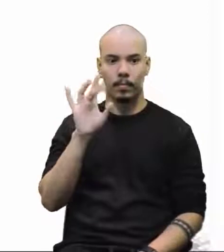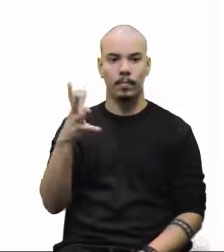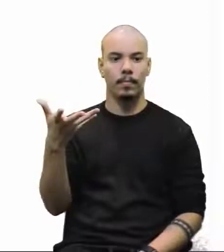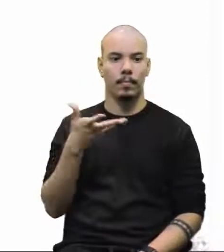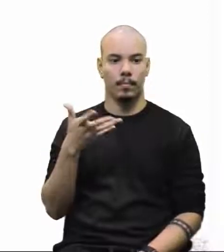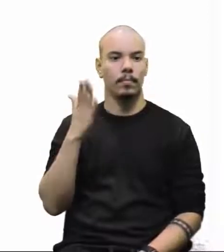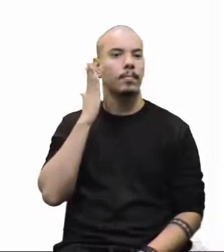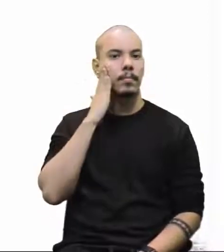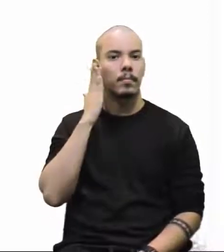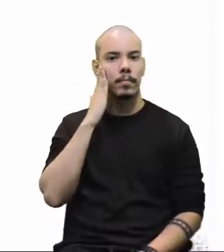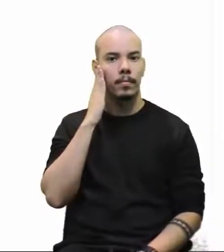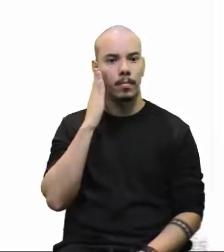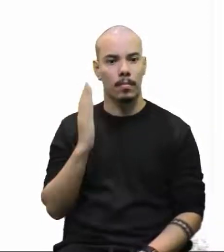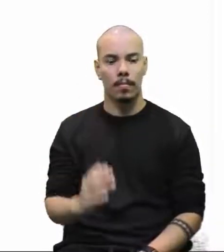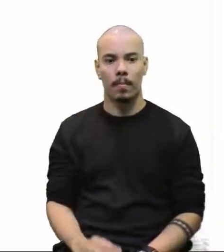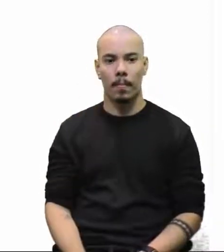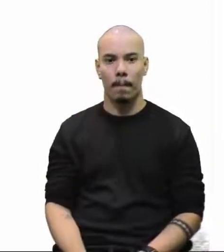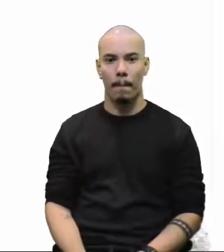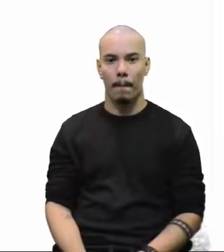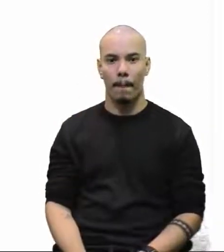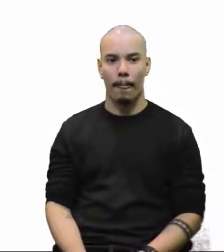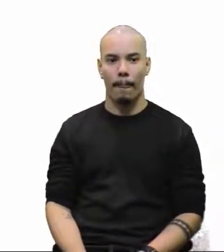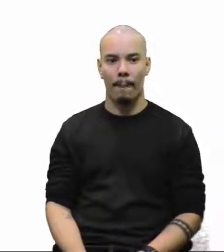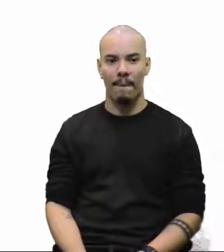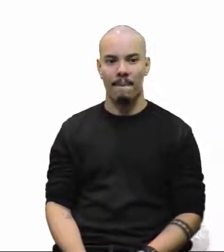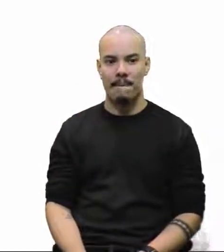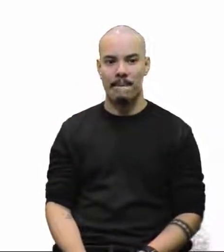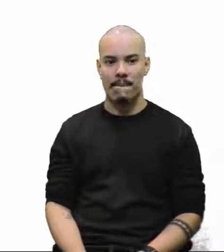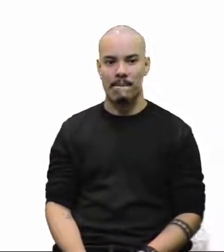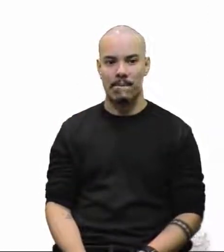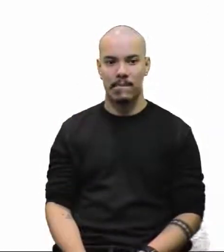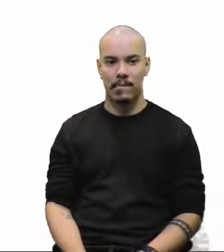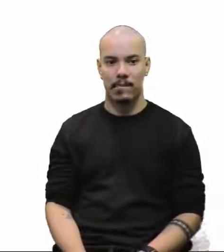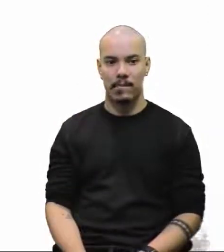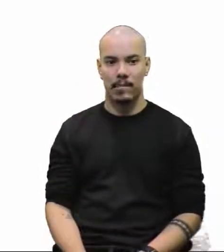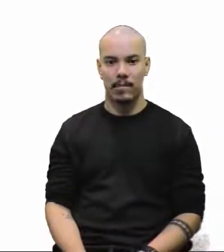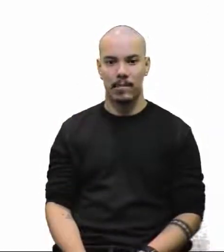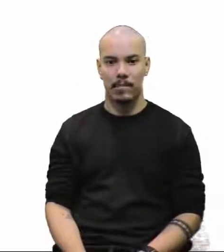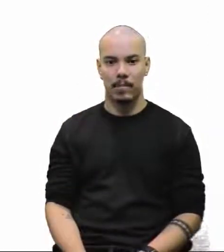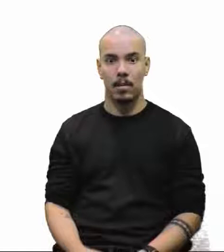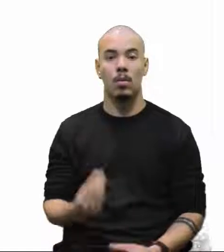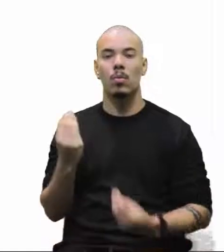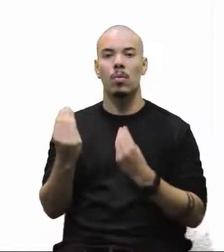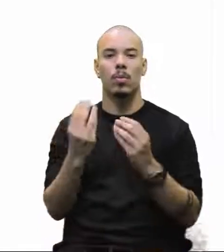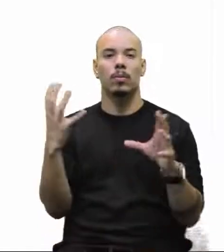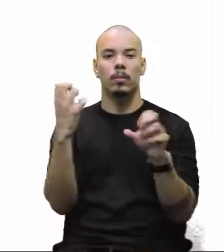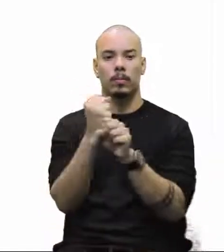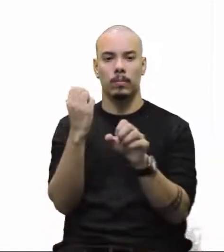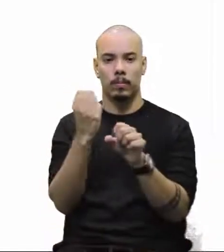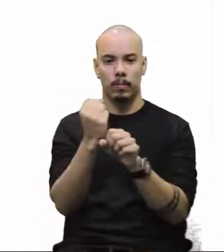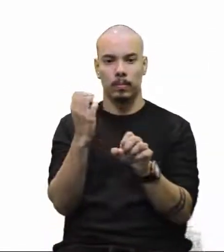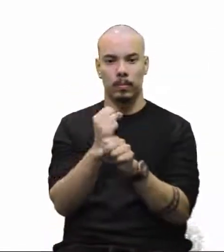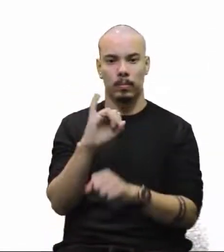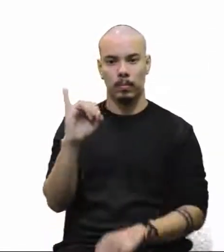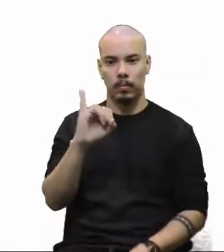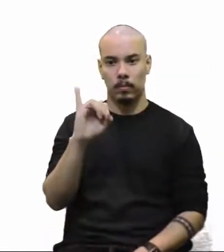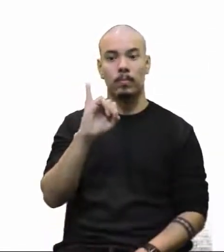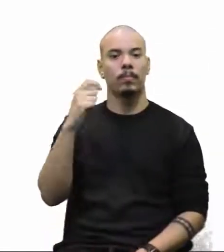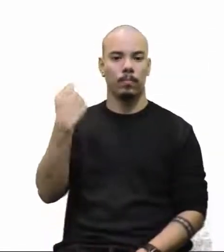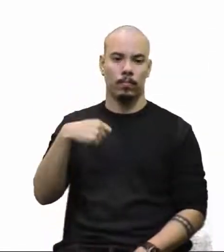intensidade. Como é que calculamos a intensidade da força magnética que age sobre uma carga? A